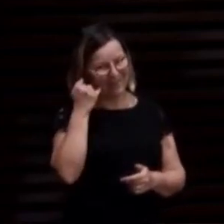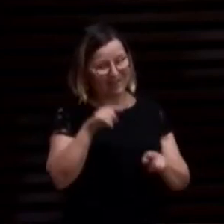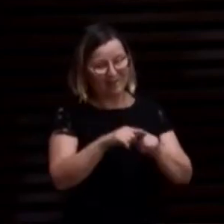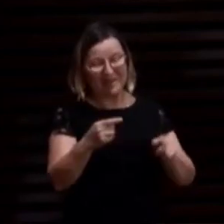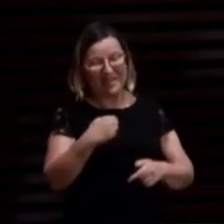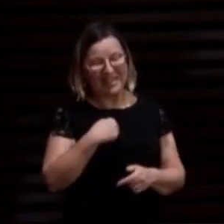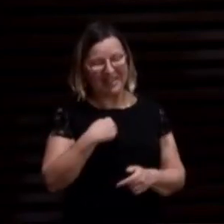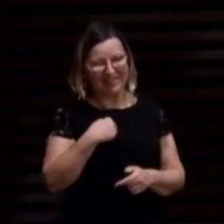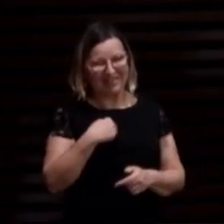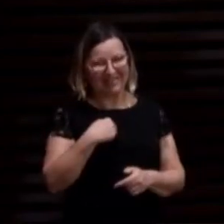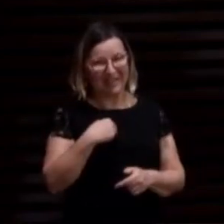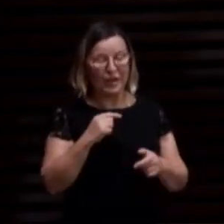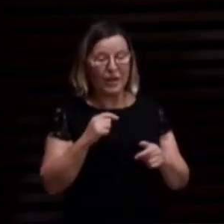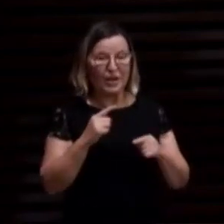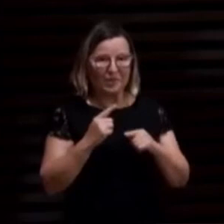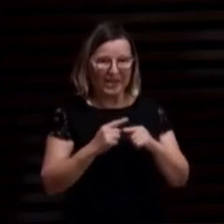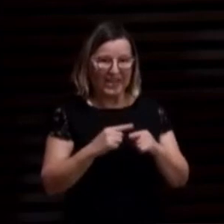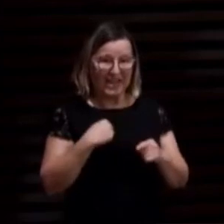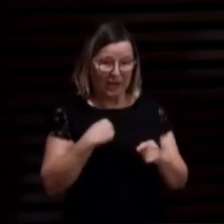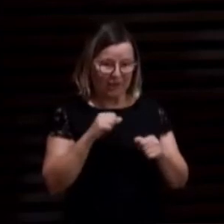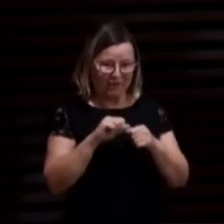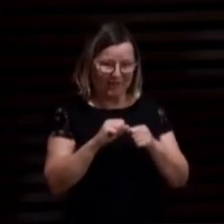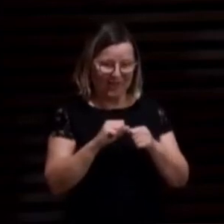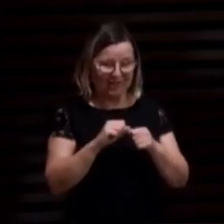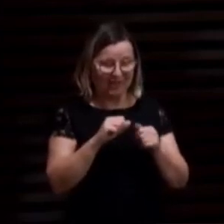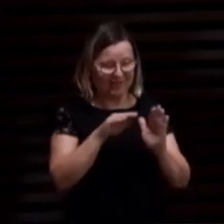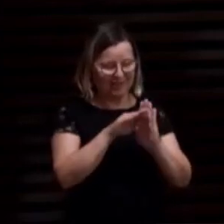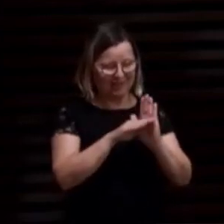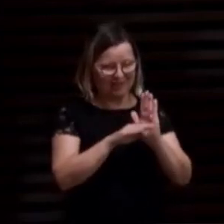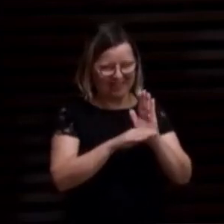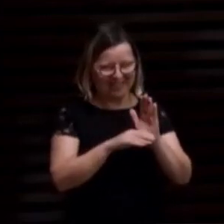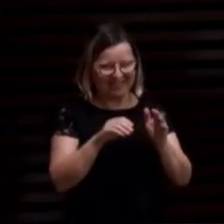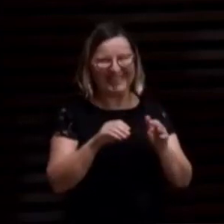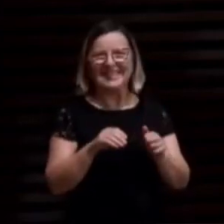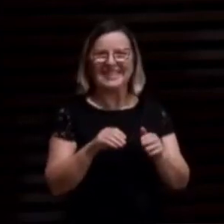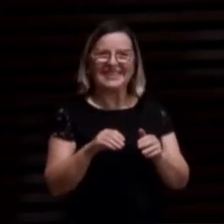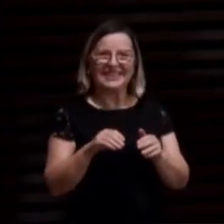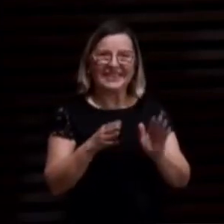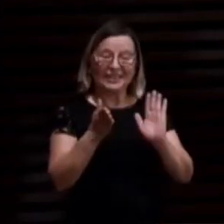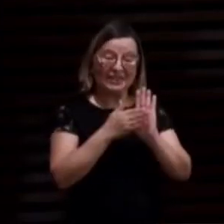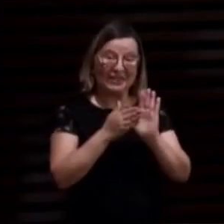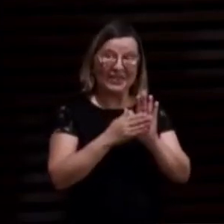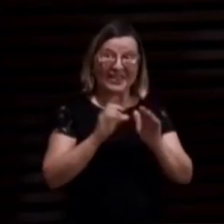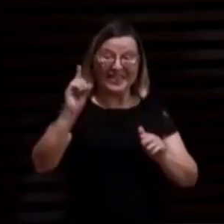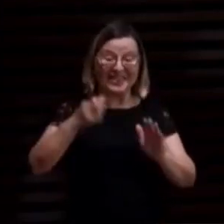Porque eu faço parte do projeto dele antes da fundação do mundo.